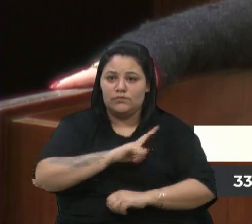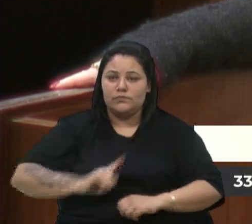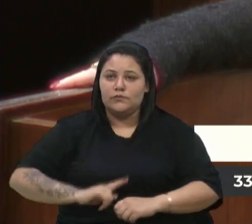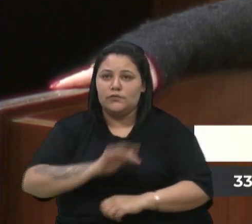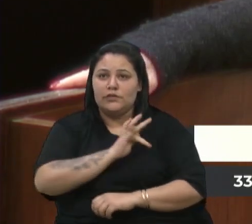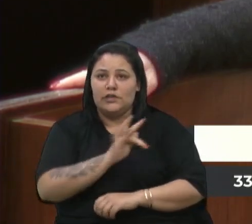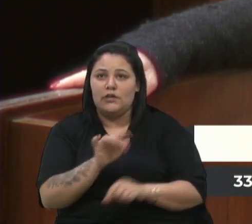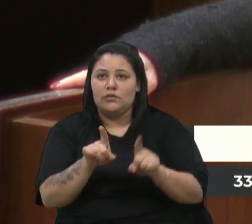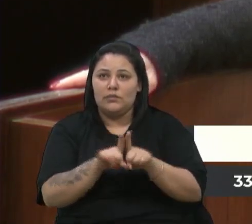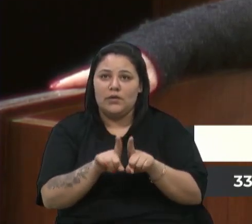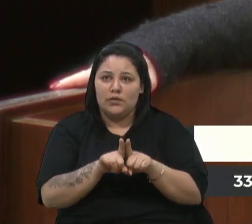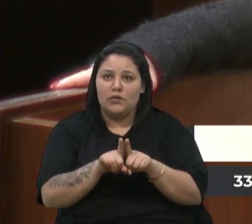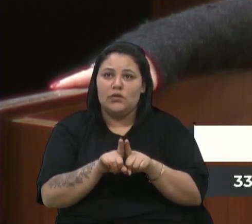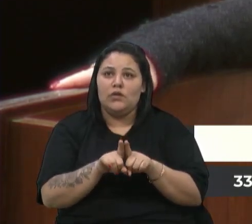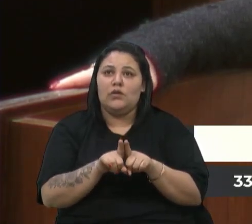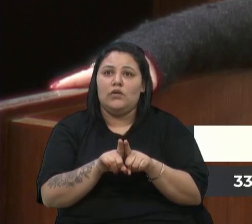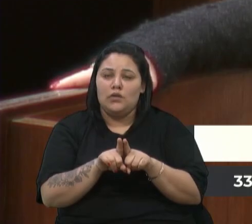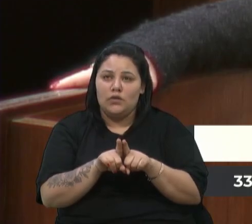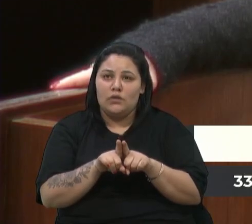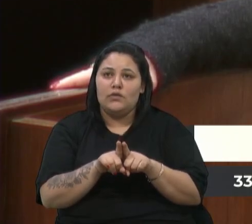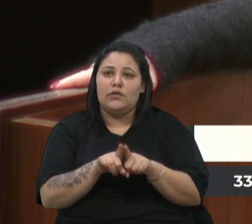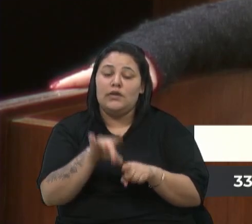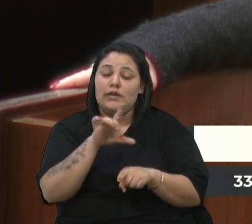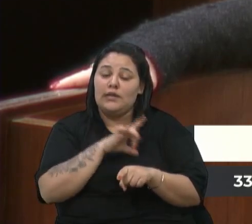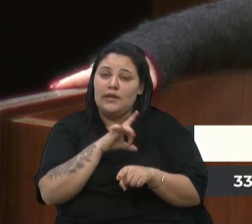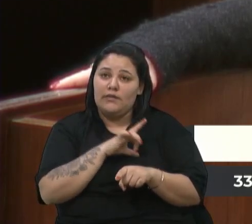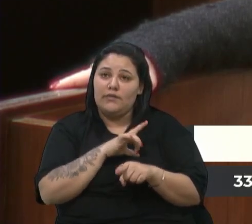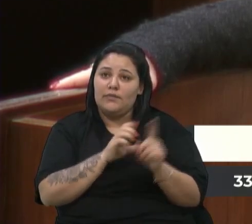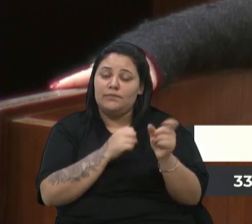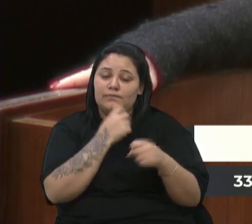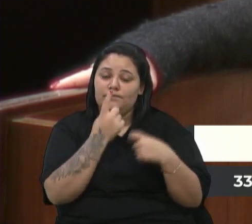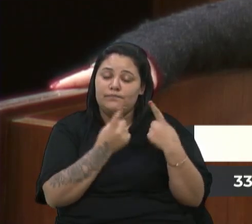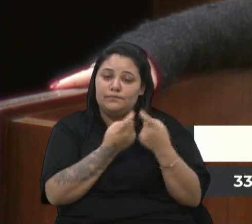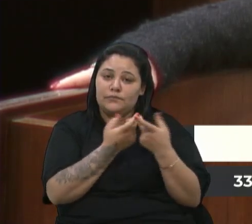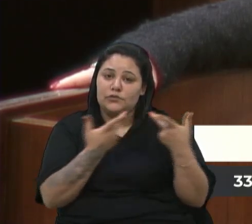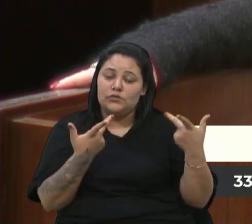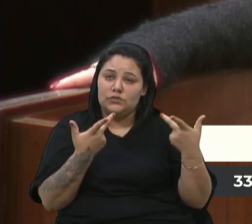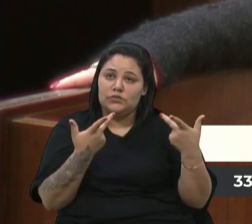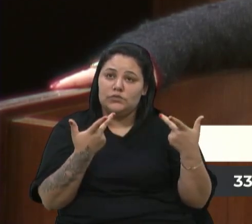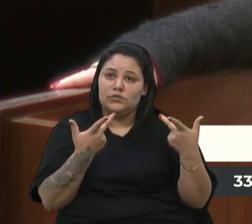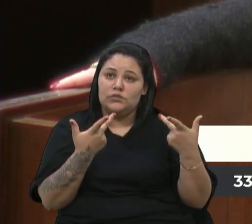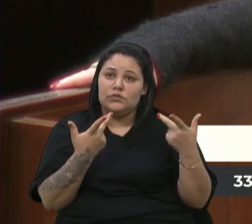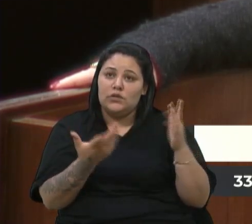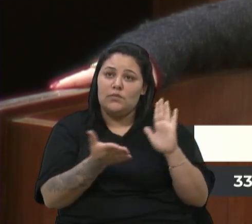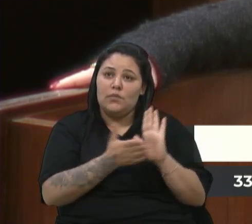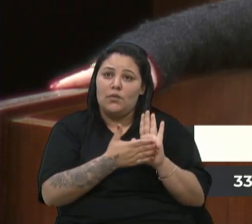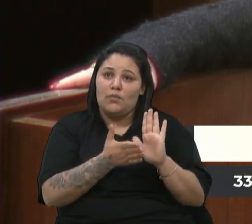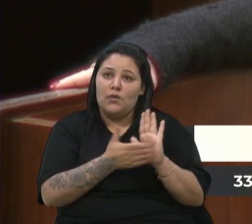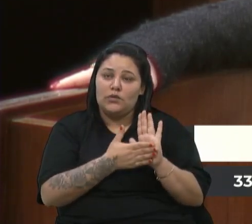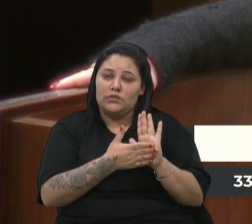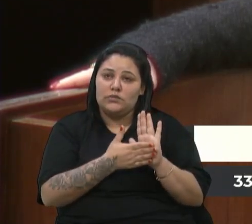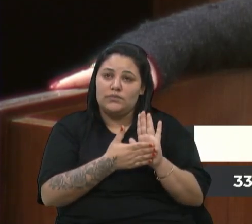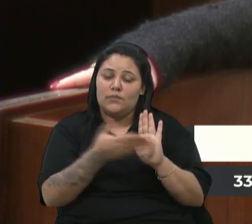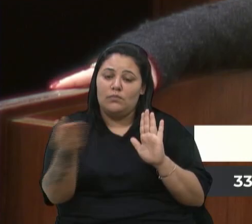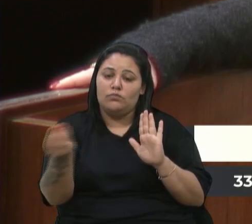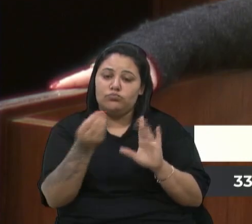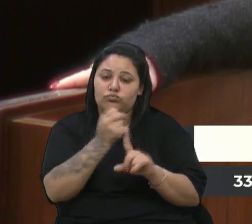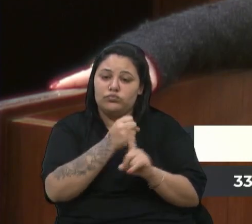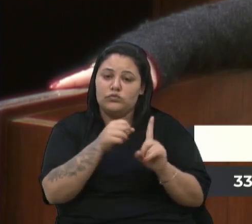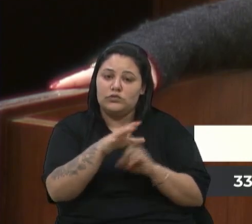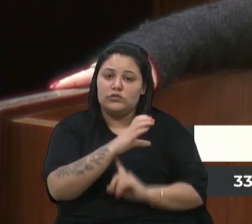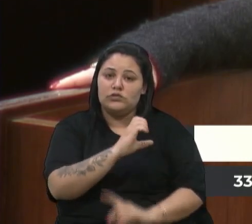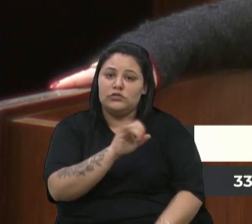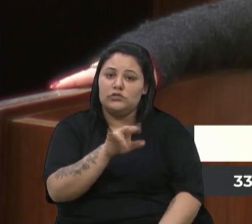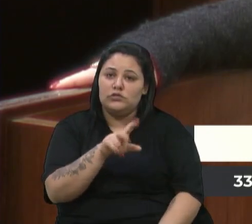e foi entre as possibilidades nas propostas da sociedade civil, foi